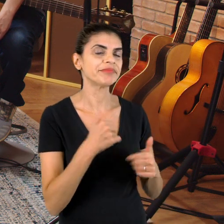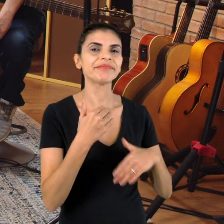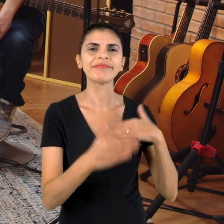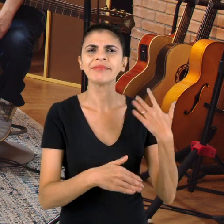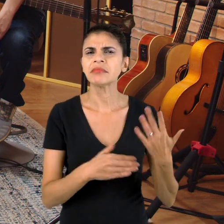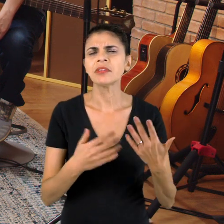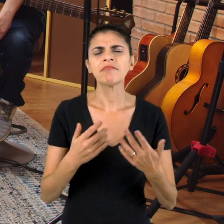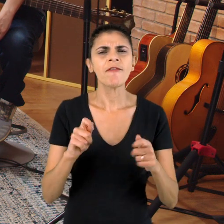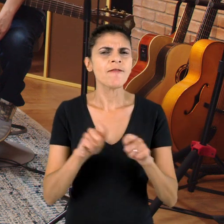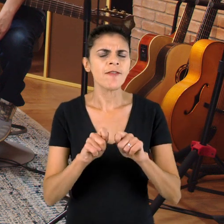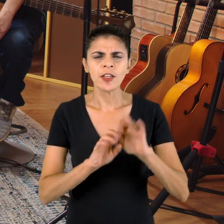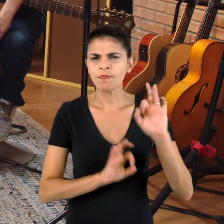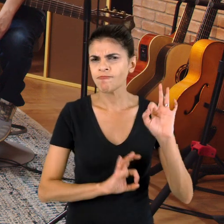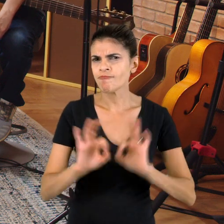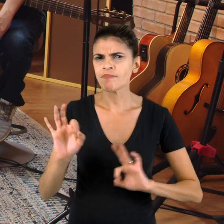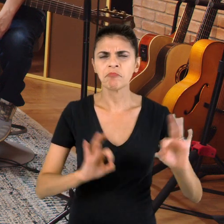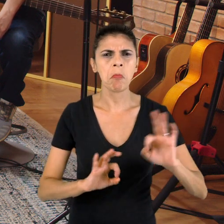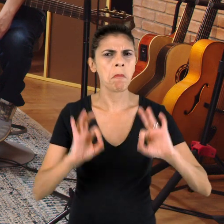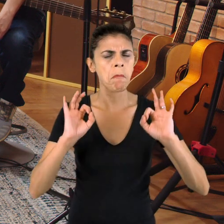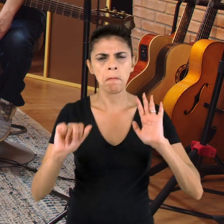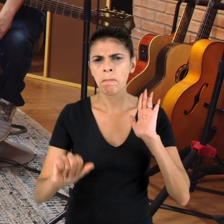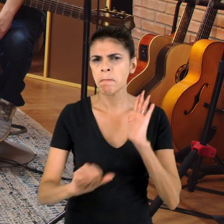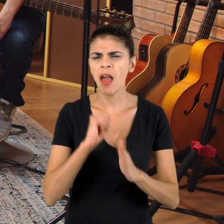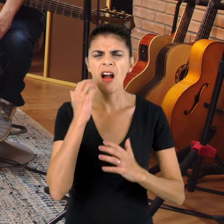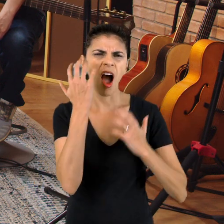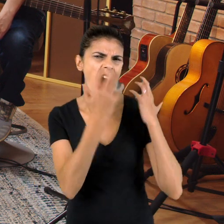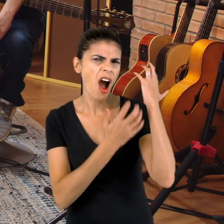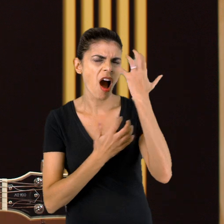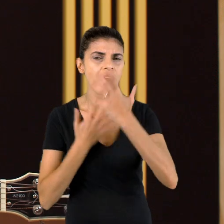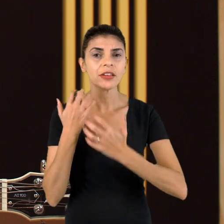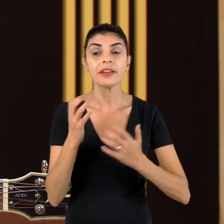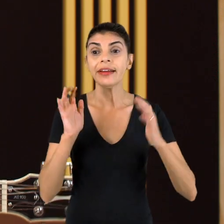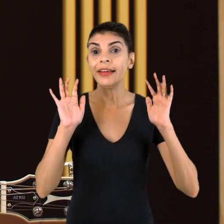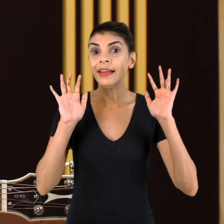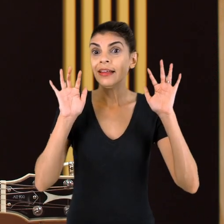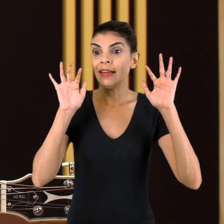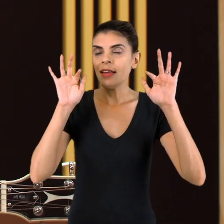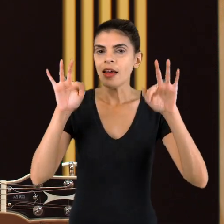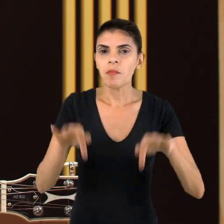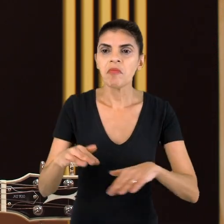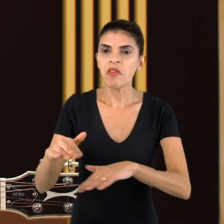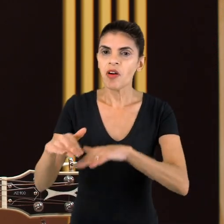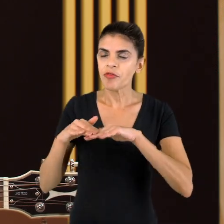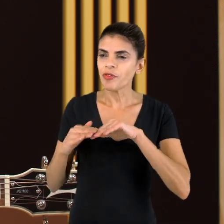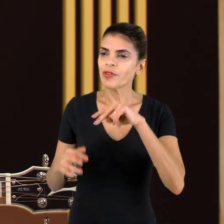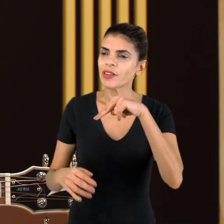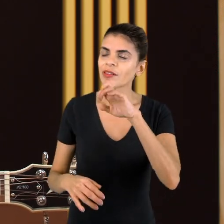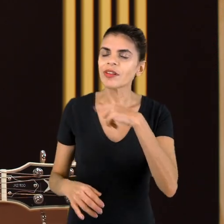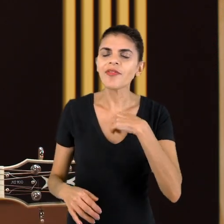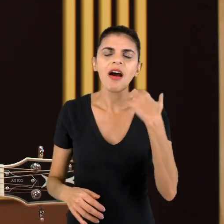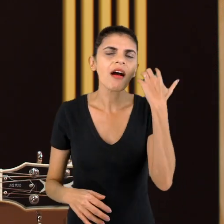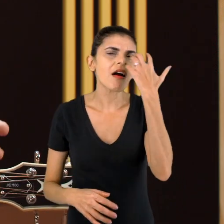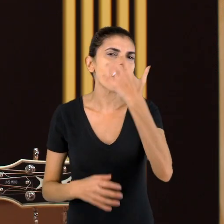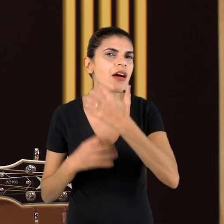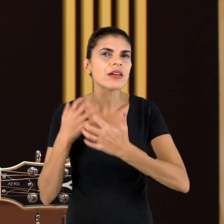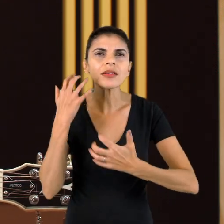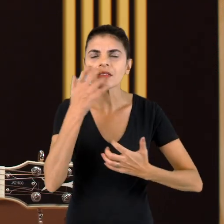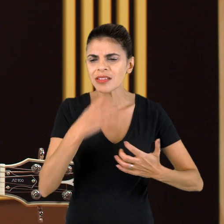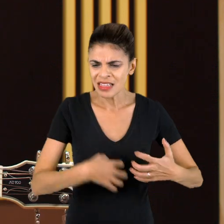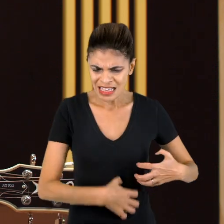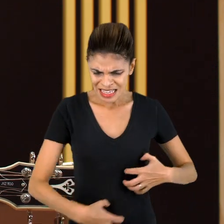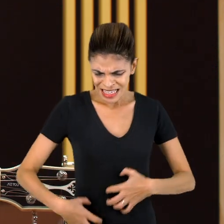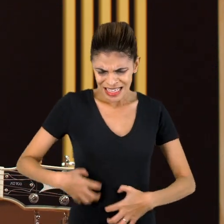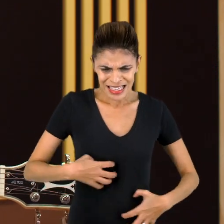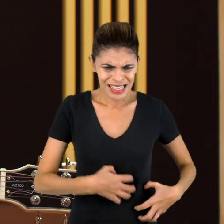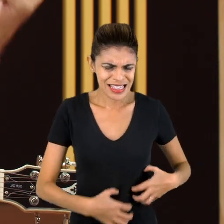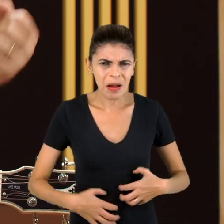fez um solaço, assim, tudo de prima, assim, cantou pra cacete. Aí, quando acabou o negócio, ela falou, Nelson, cara, eu tava cantando aqui, o